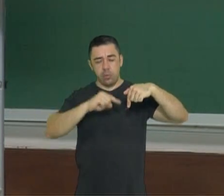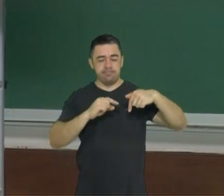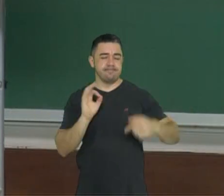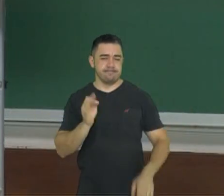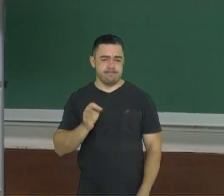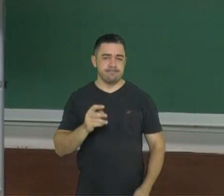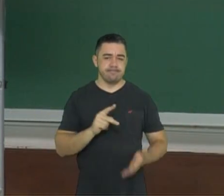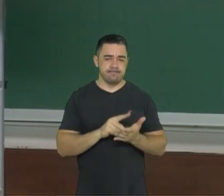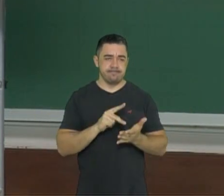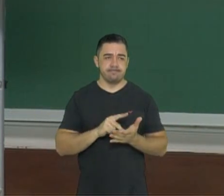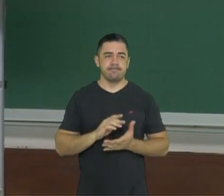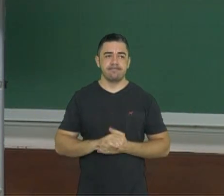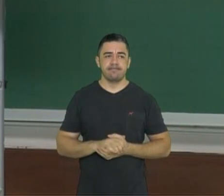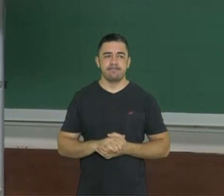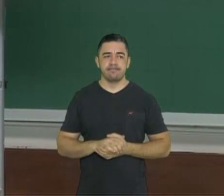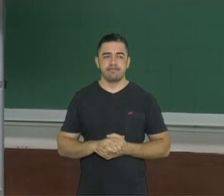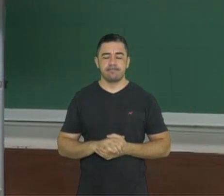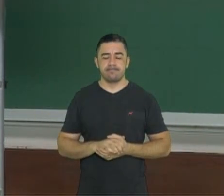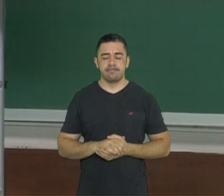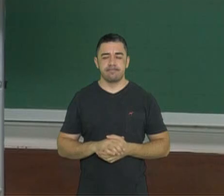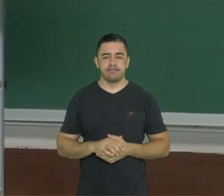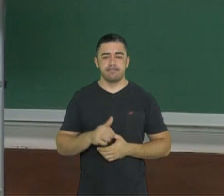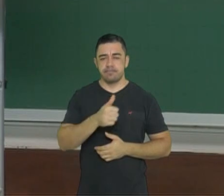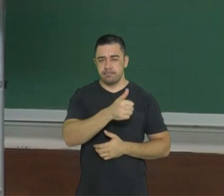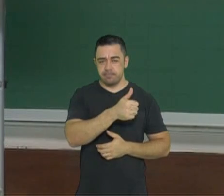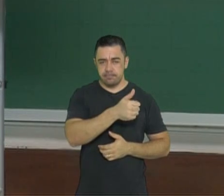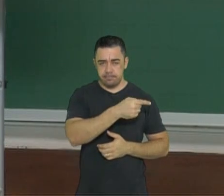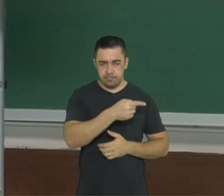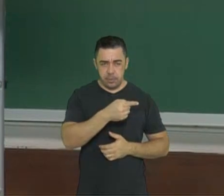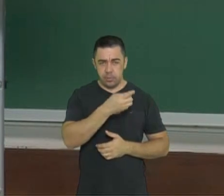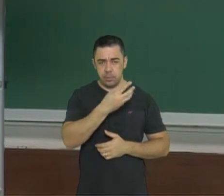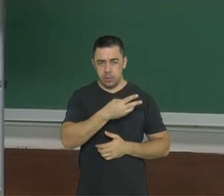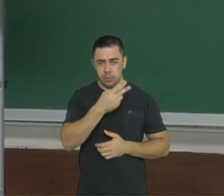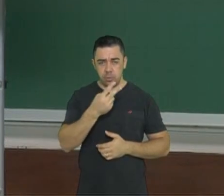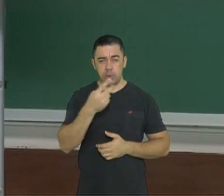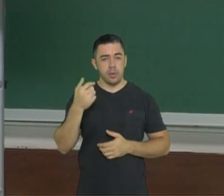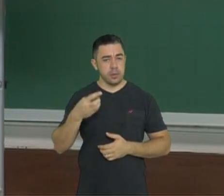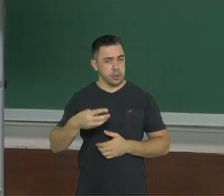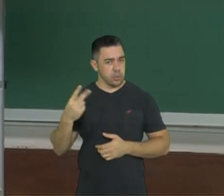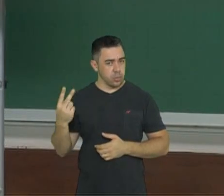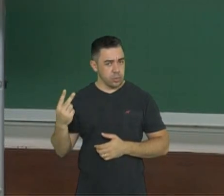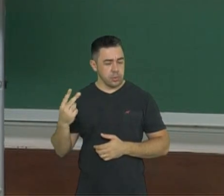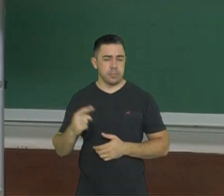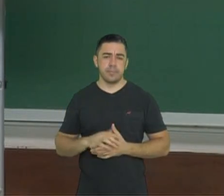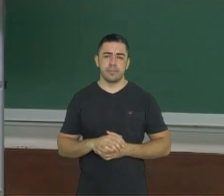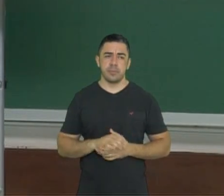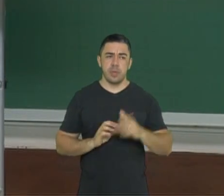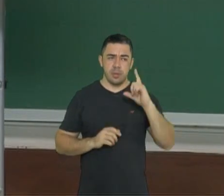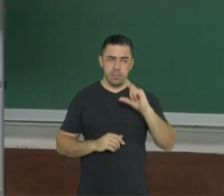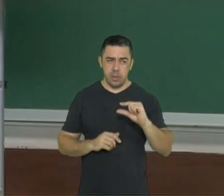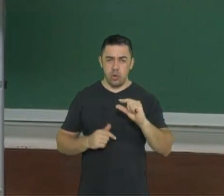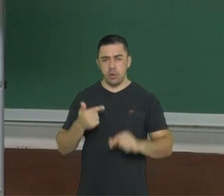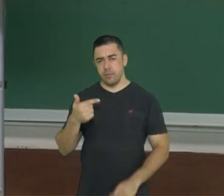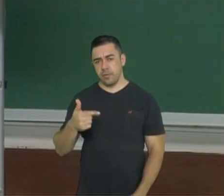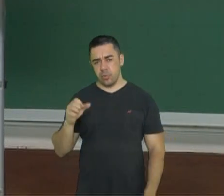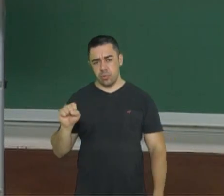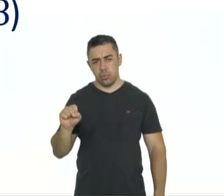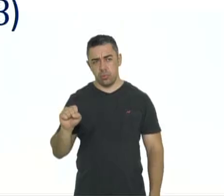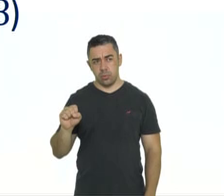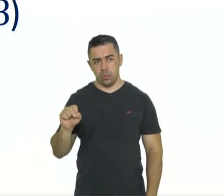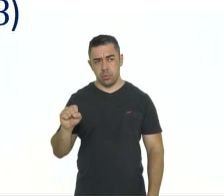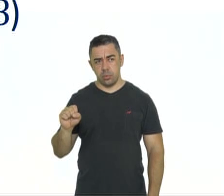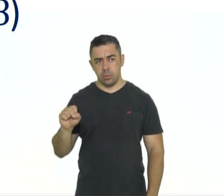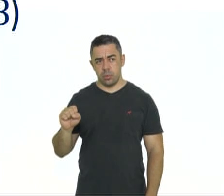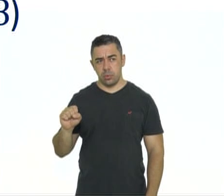verdadeiro - 32 tira do modo 32 é menor que 28